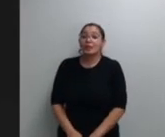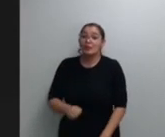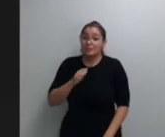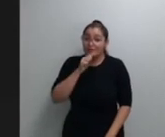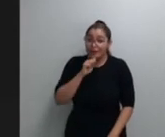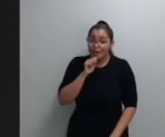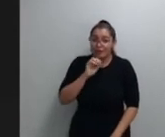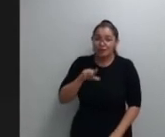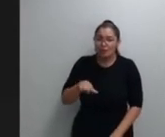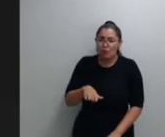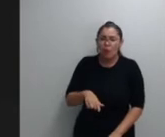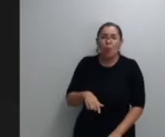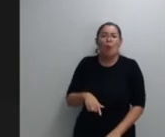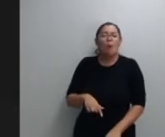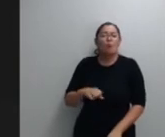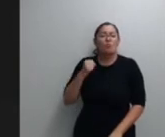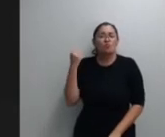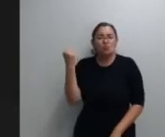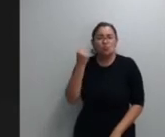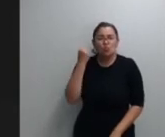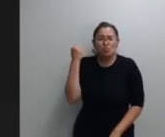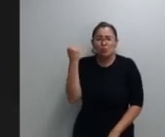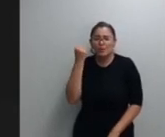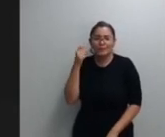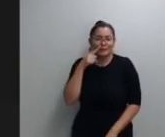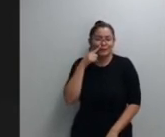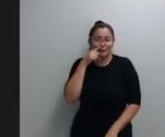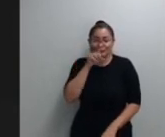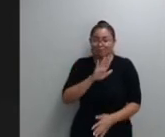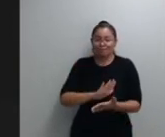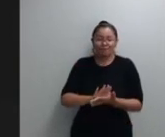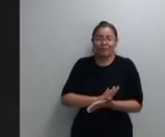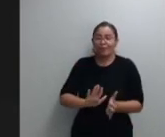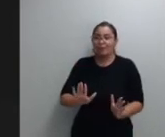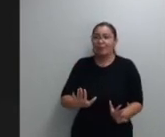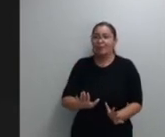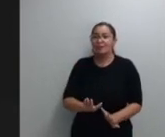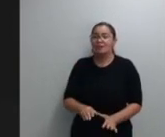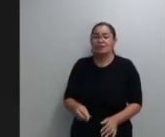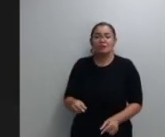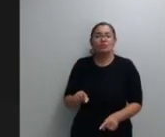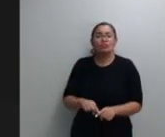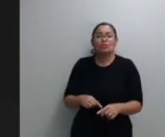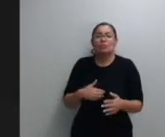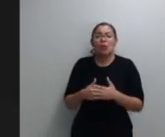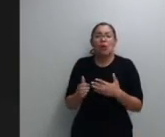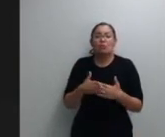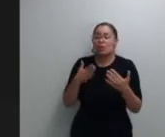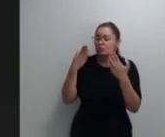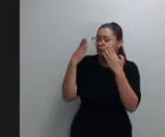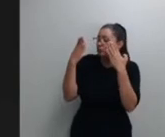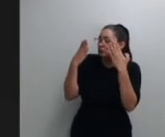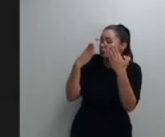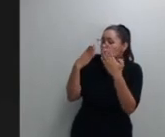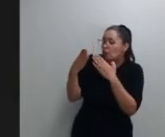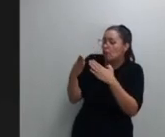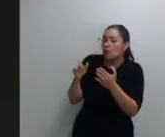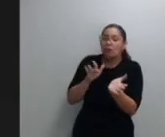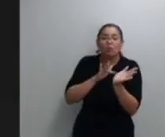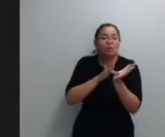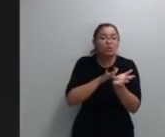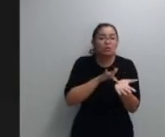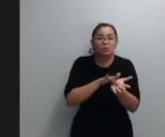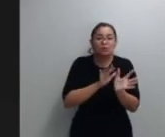mais grave, sem correr nenhum risco. Ou seja, sem qualquer disfarça-teis, esperar os